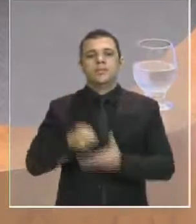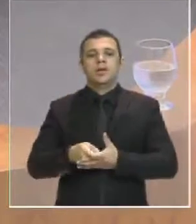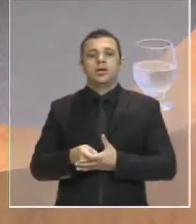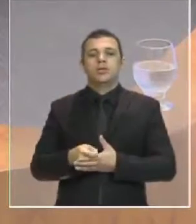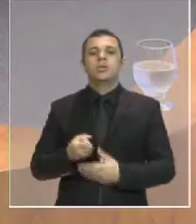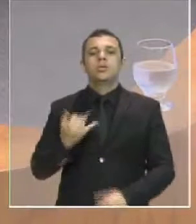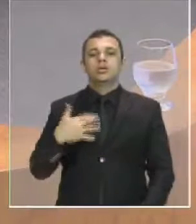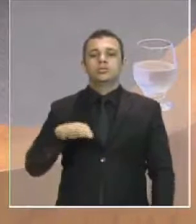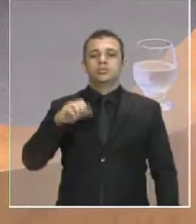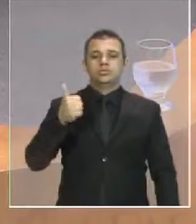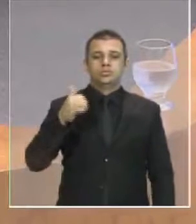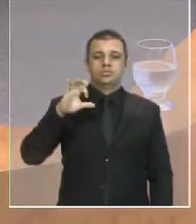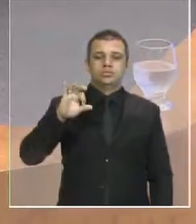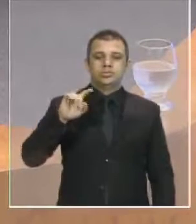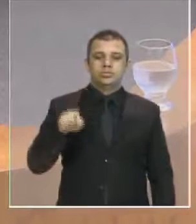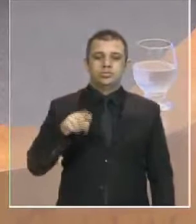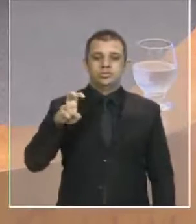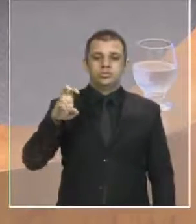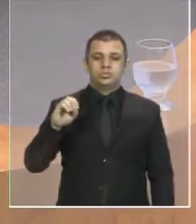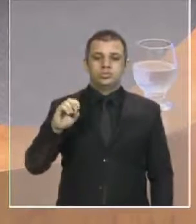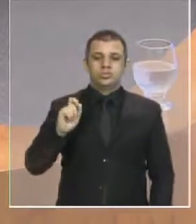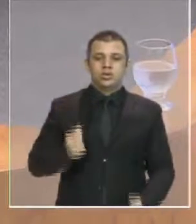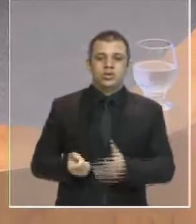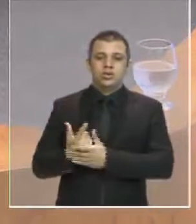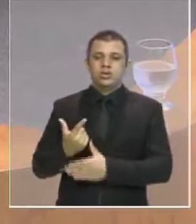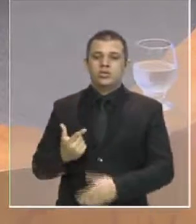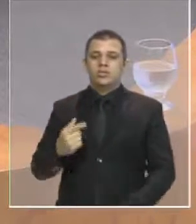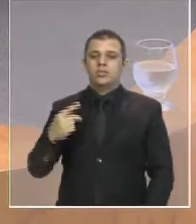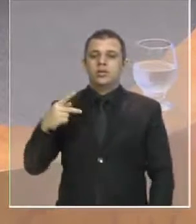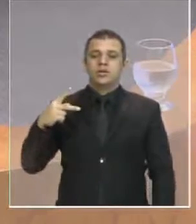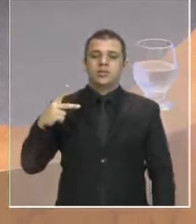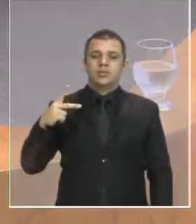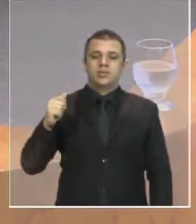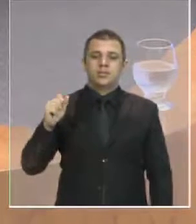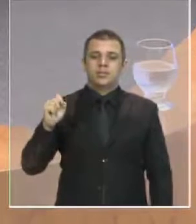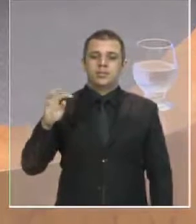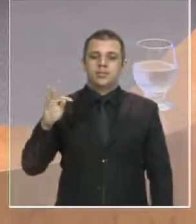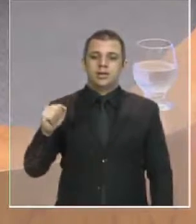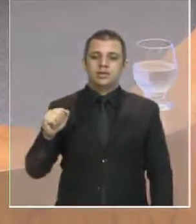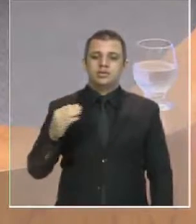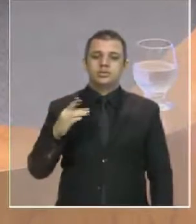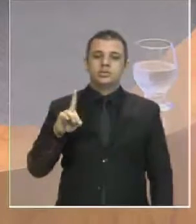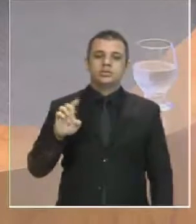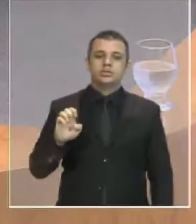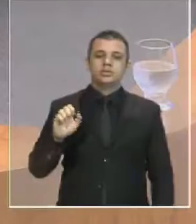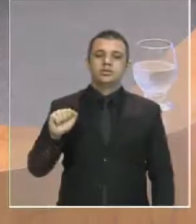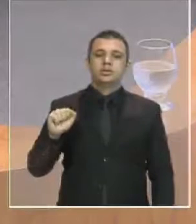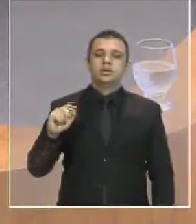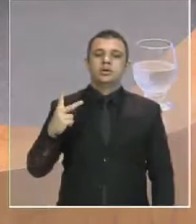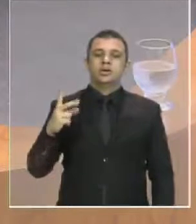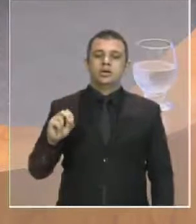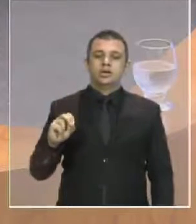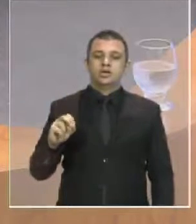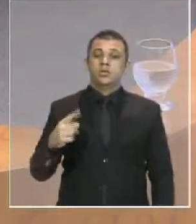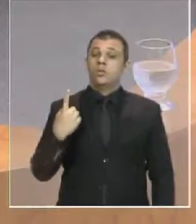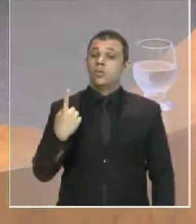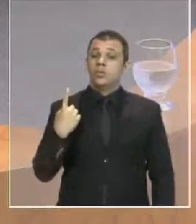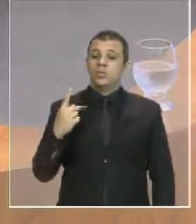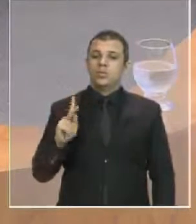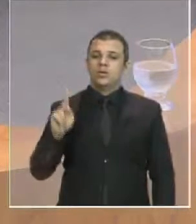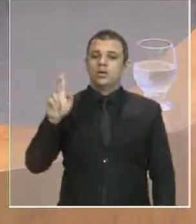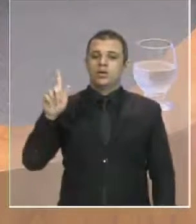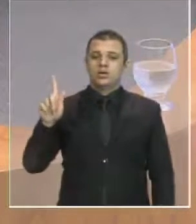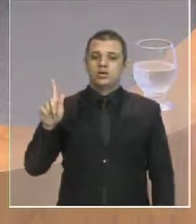19,50 na pasta de alho de 1 quilo. E, na verdade, a